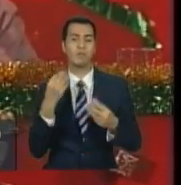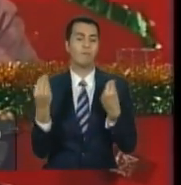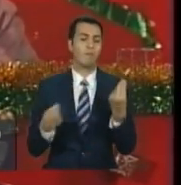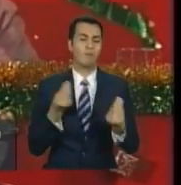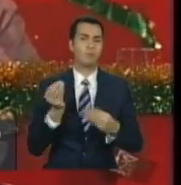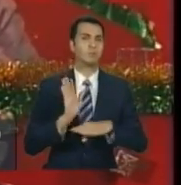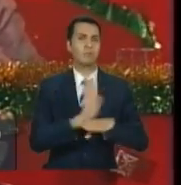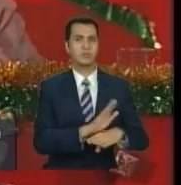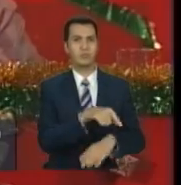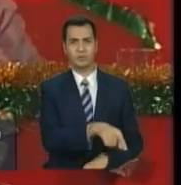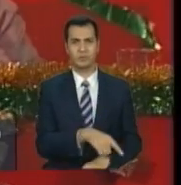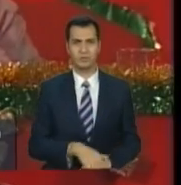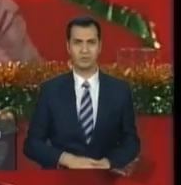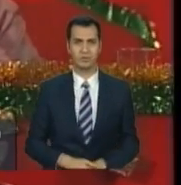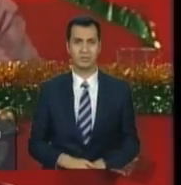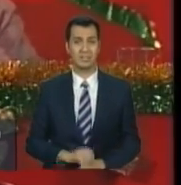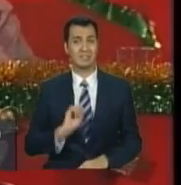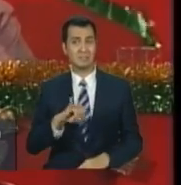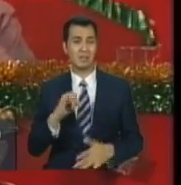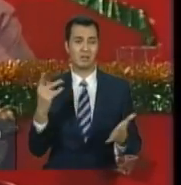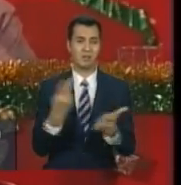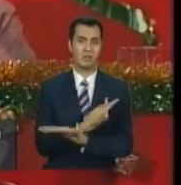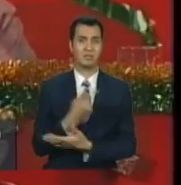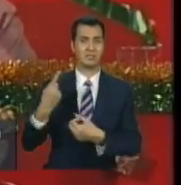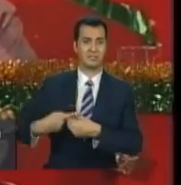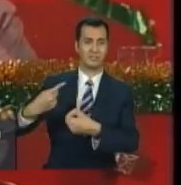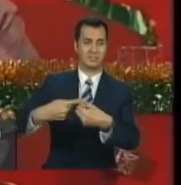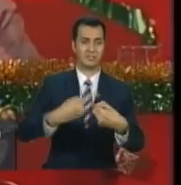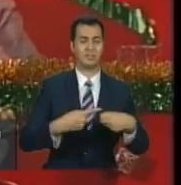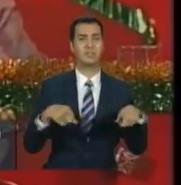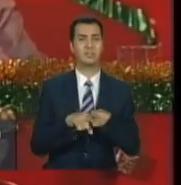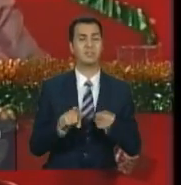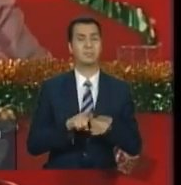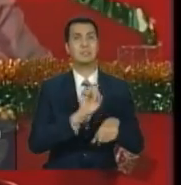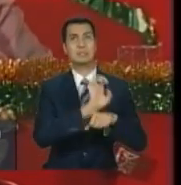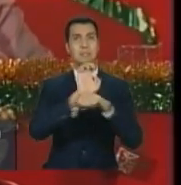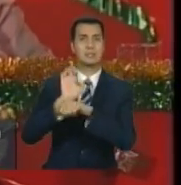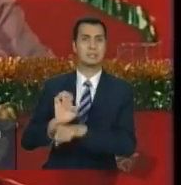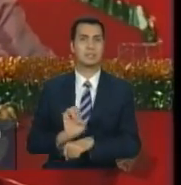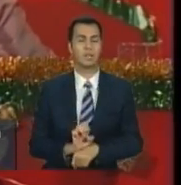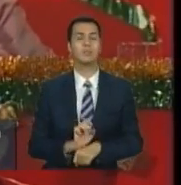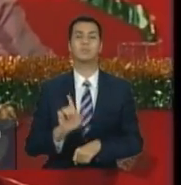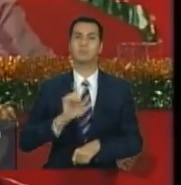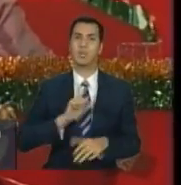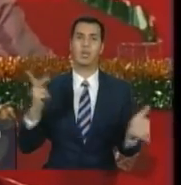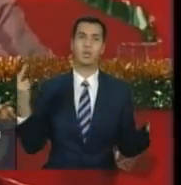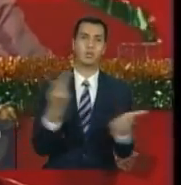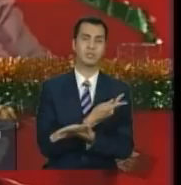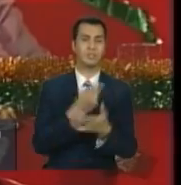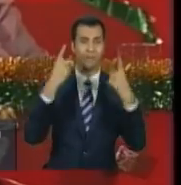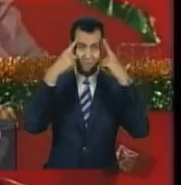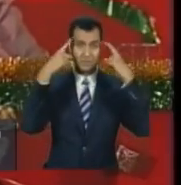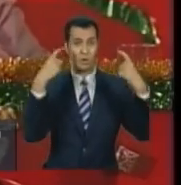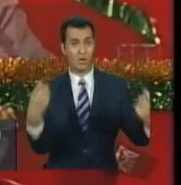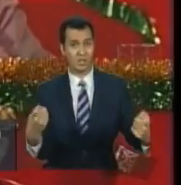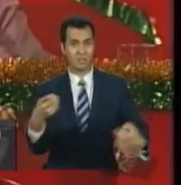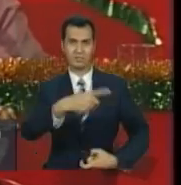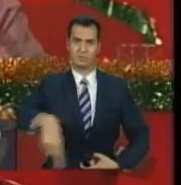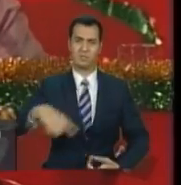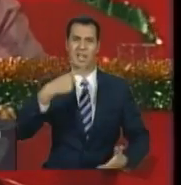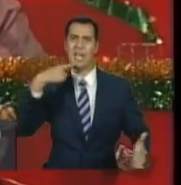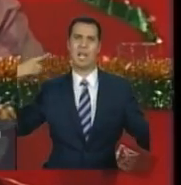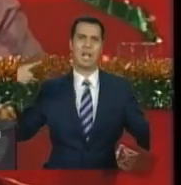haja nas cidades e nos estados esse nível de violência que vocês estão aqui denunciando.